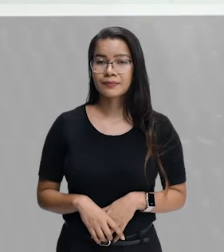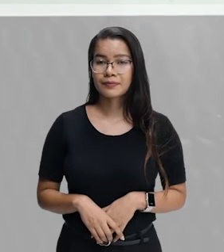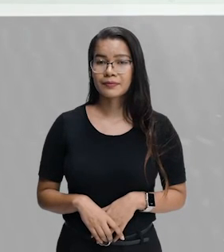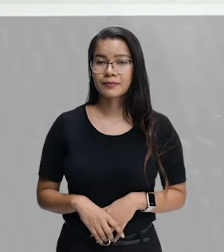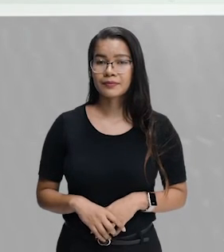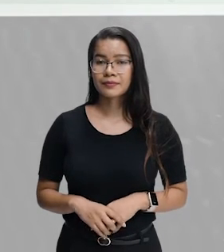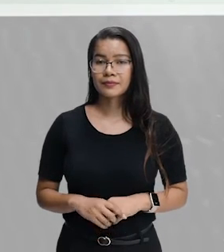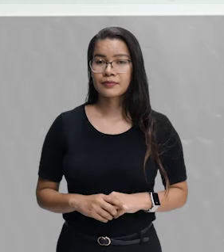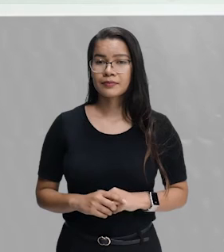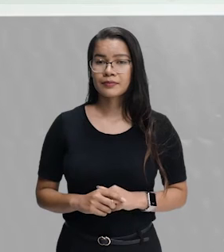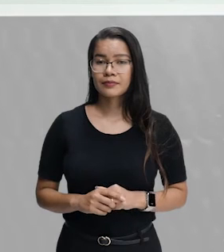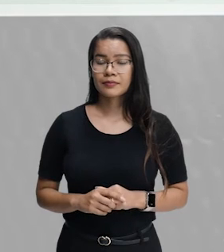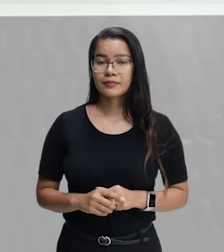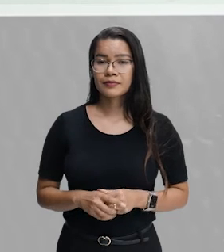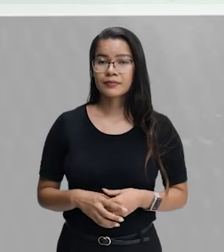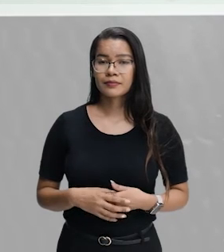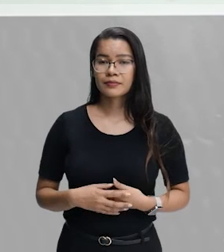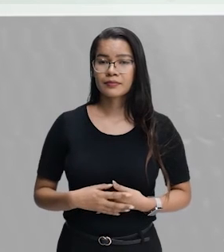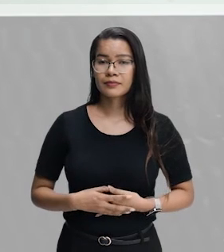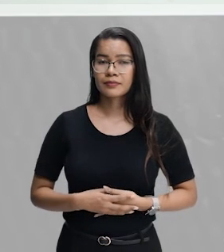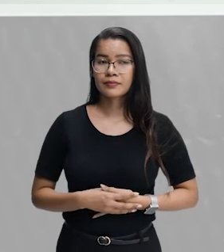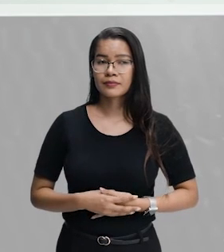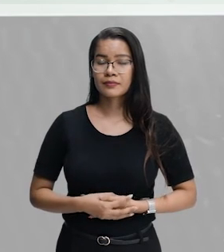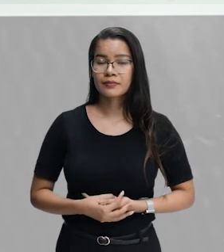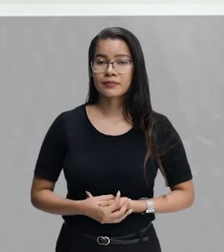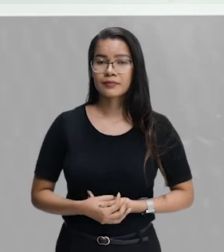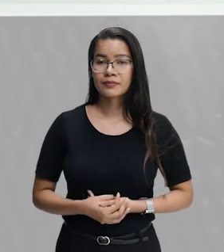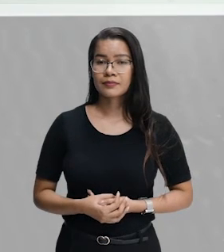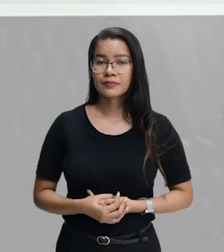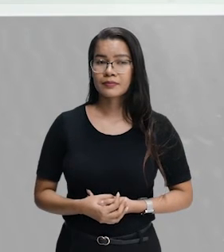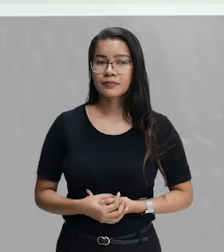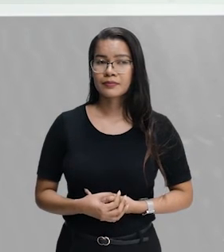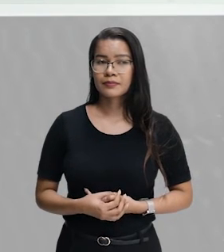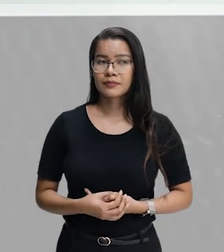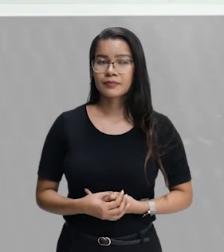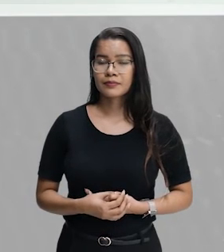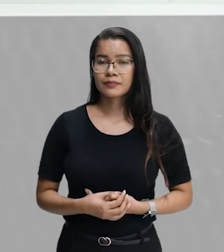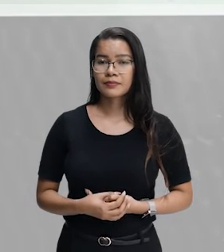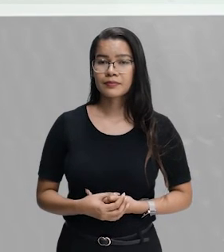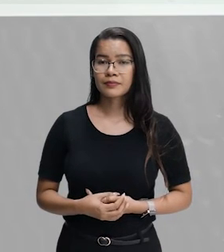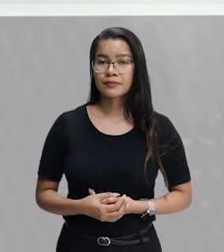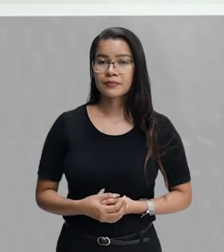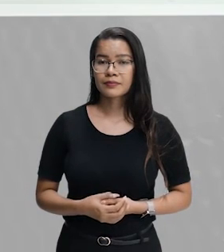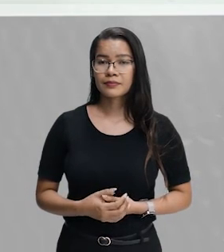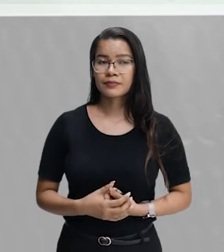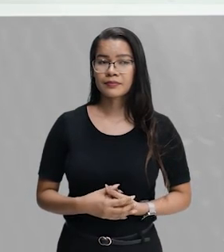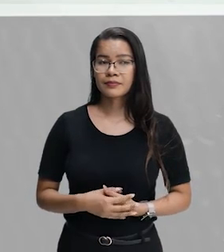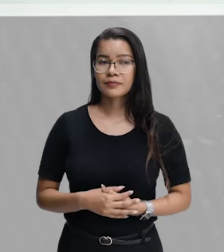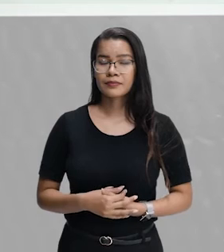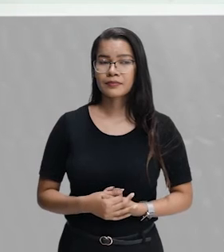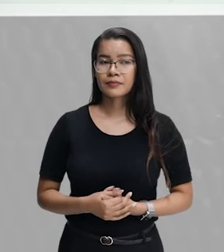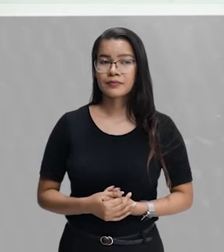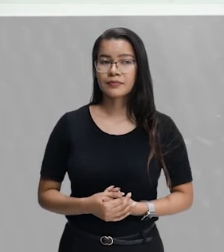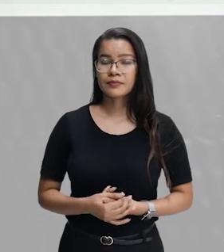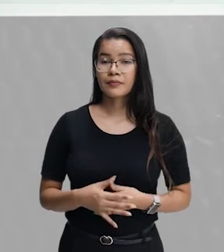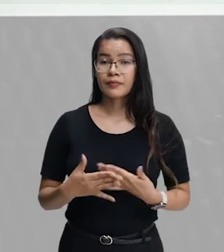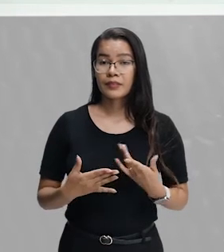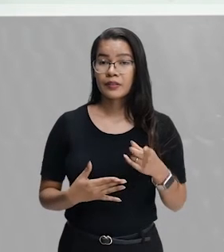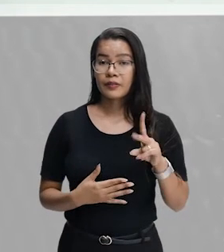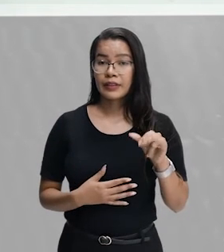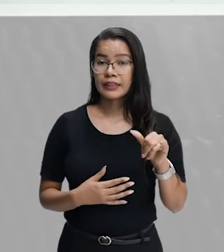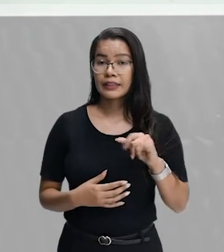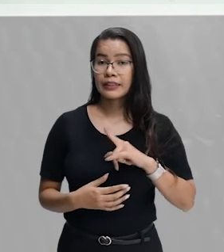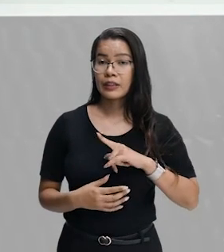3, acho 0. 30 dividido por 5 dá 6. 6 vezes 5, 30, para 30 nada. Então, você vai ter